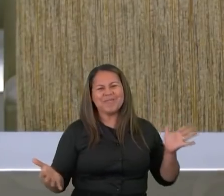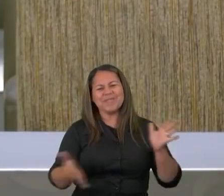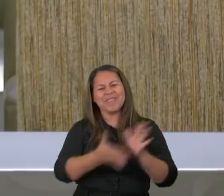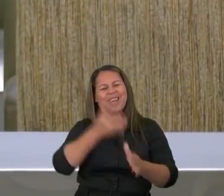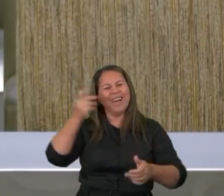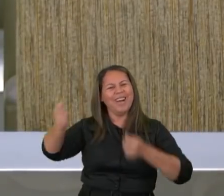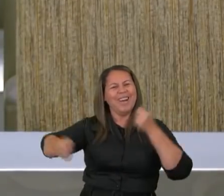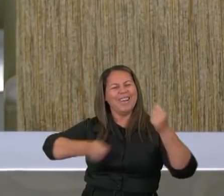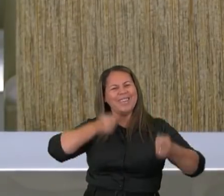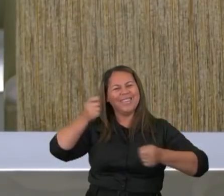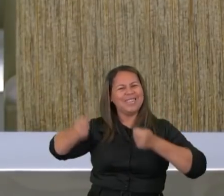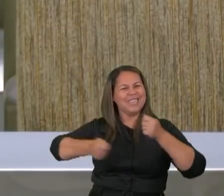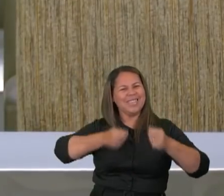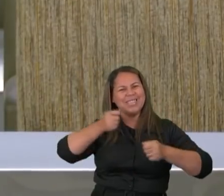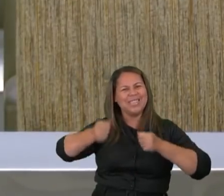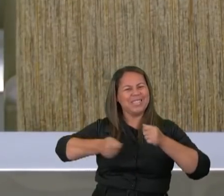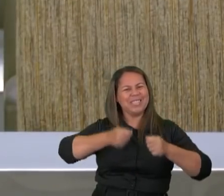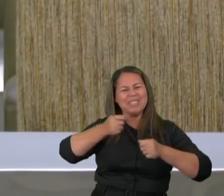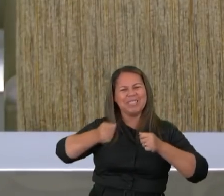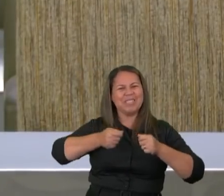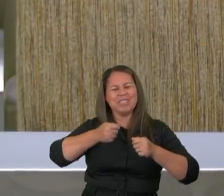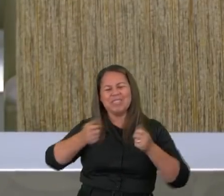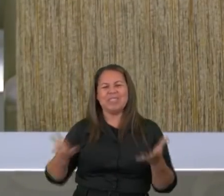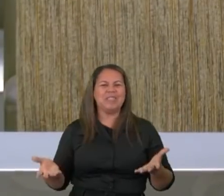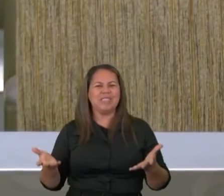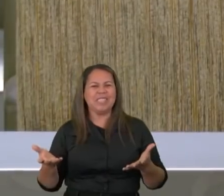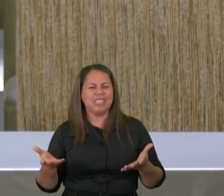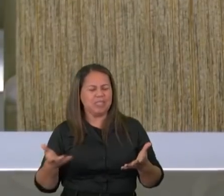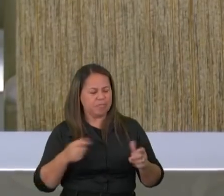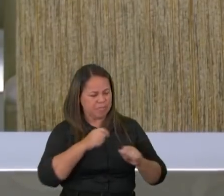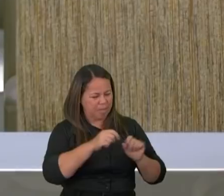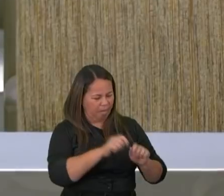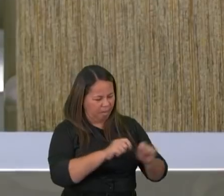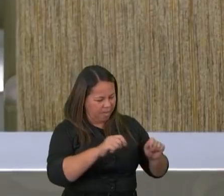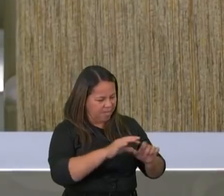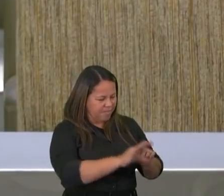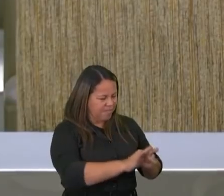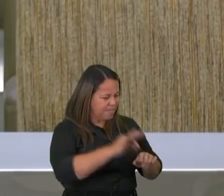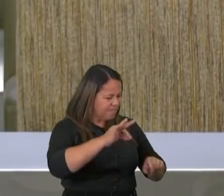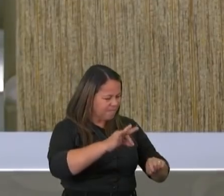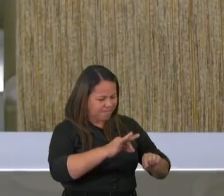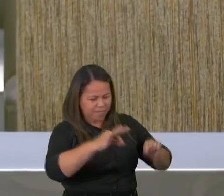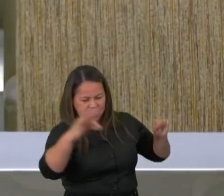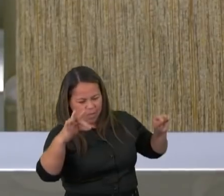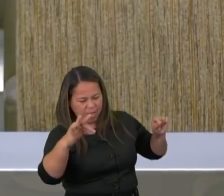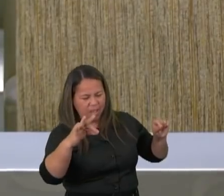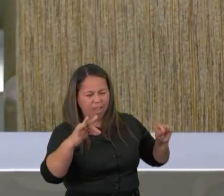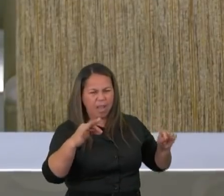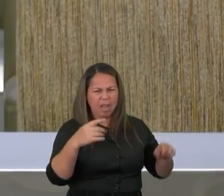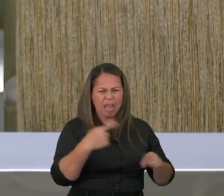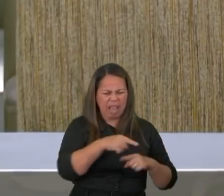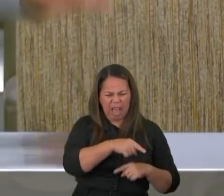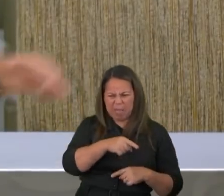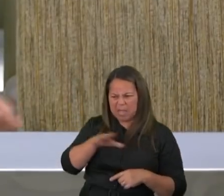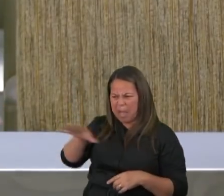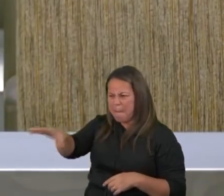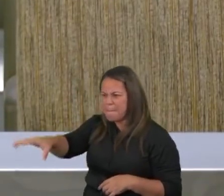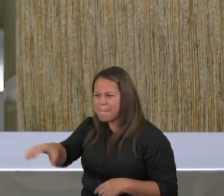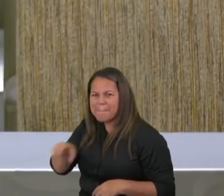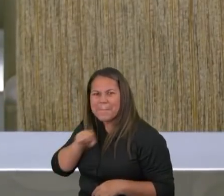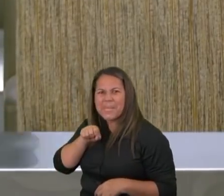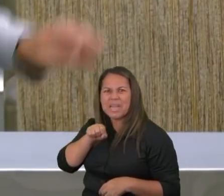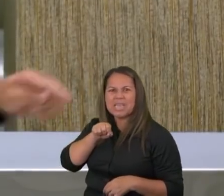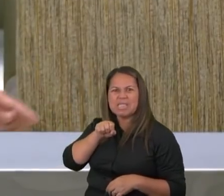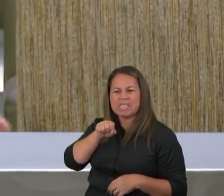Aleluia. Alguém quebrou o laço. E este alguém não foi o passarinheiro, não. Porque o intuito do passarinheiro é capturar,